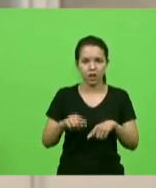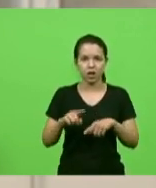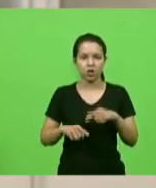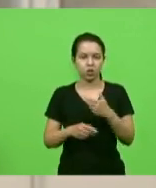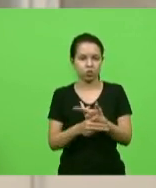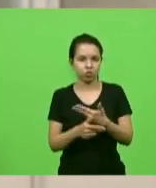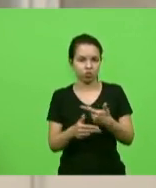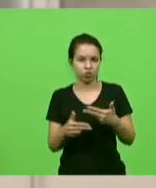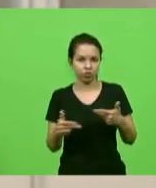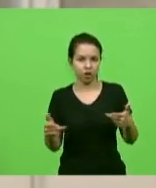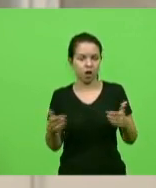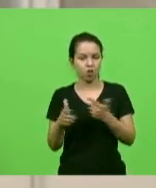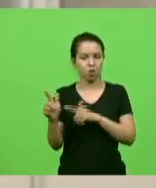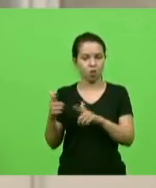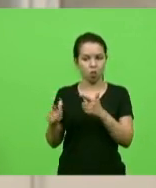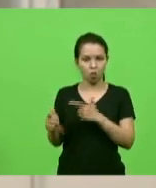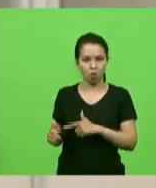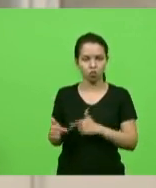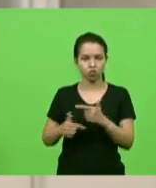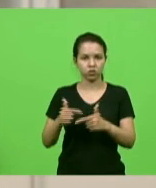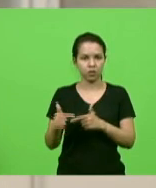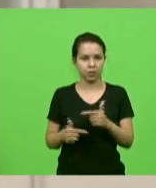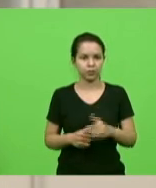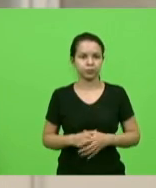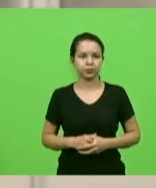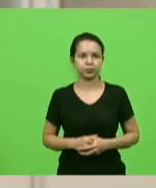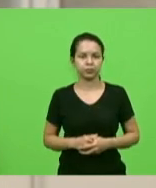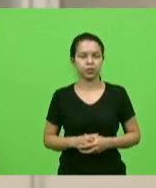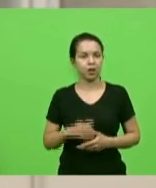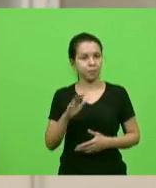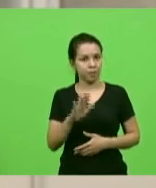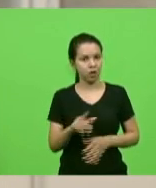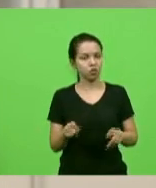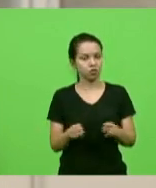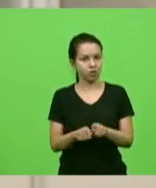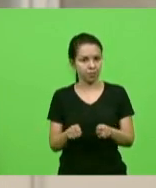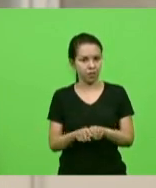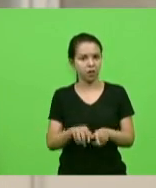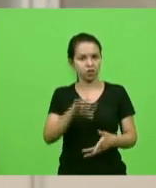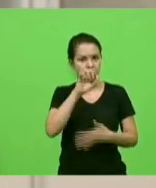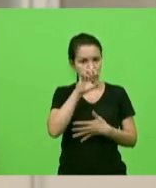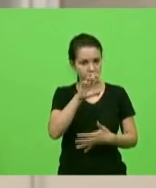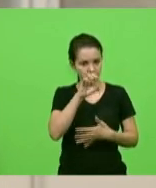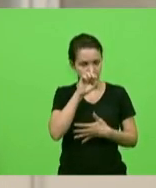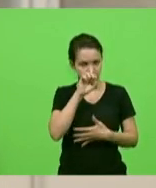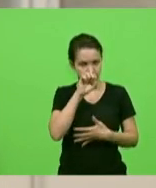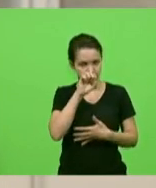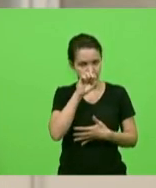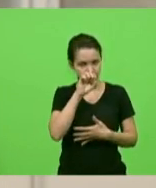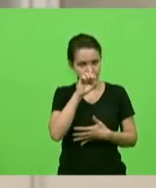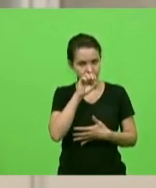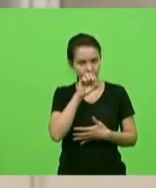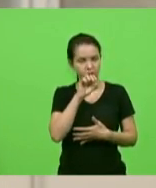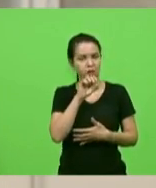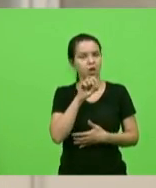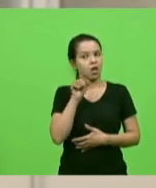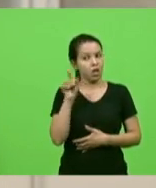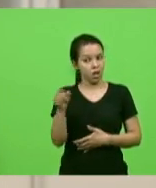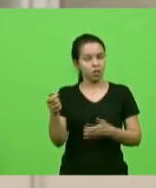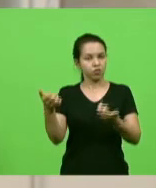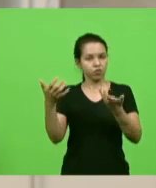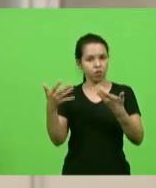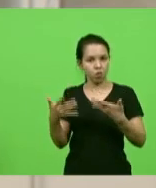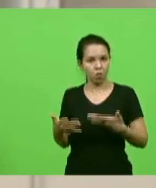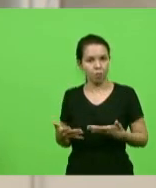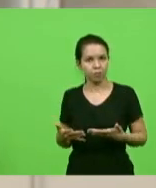insumos e outros serviços mas também aos respiradores Aliás a expressão dele